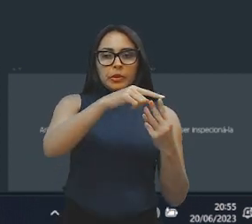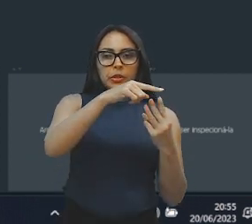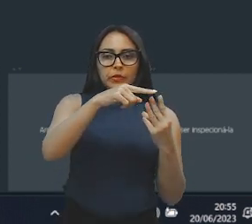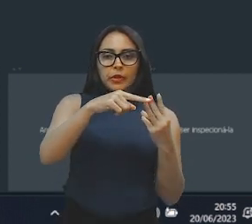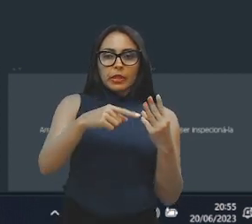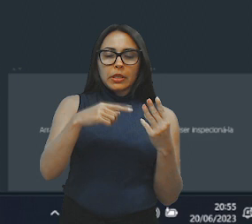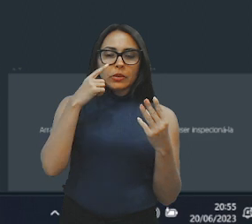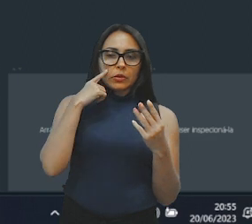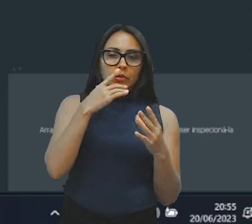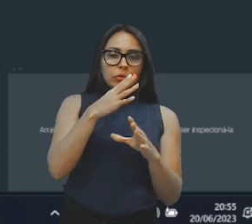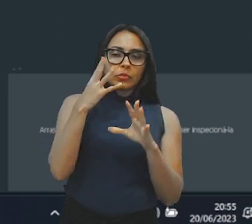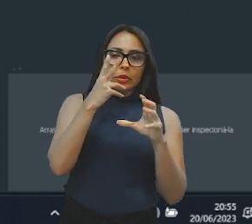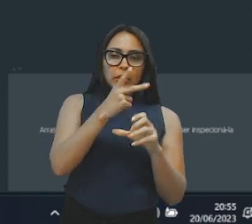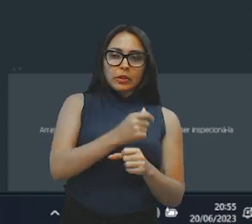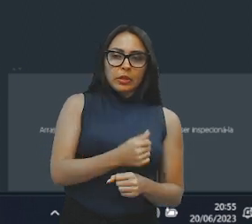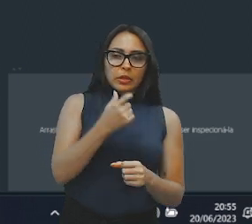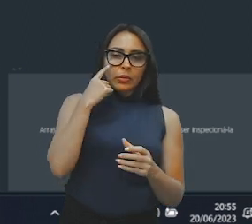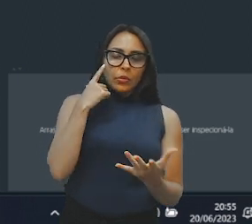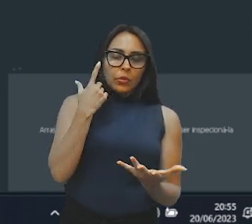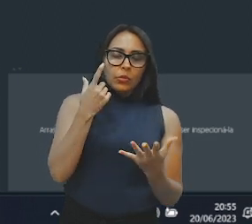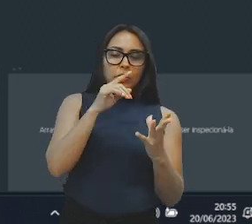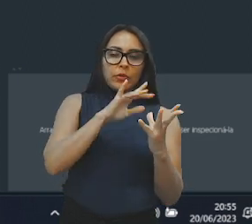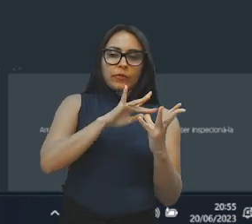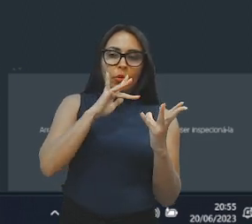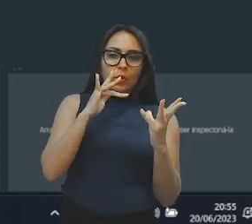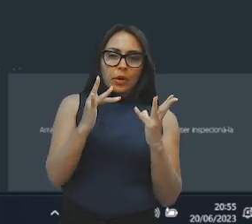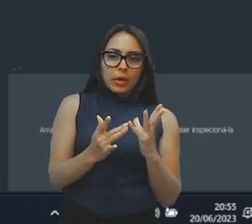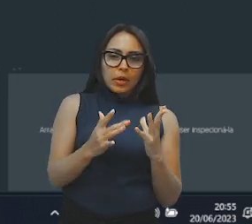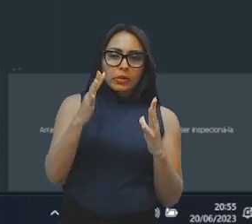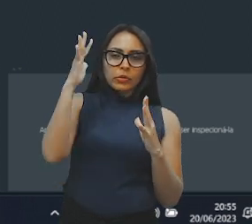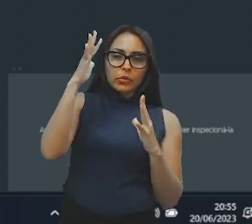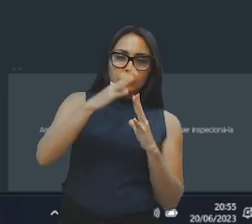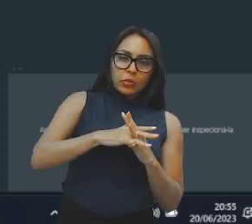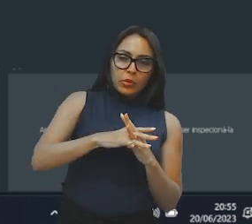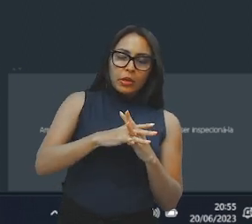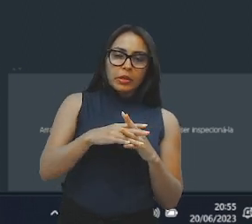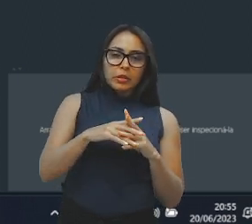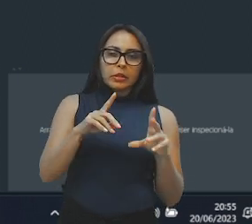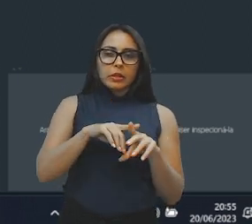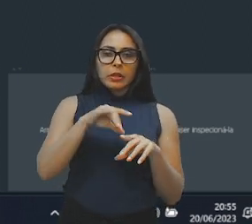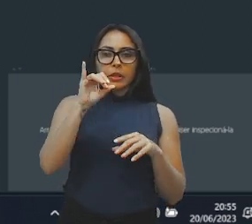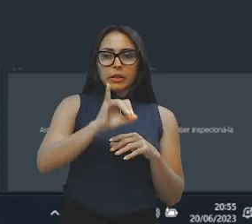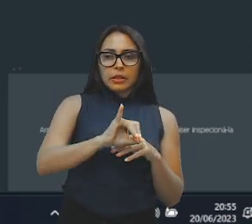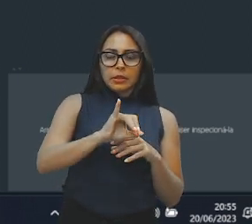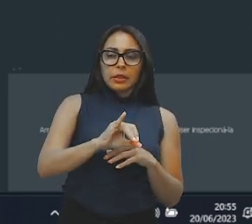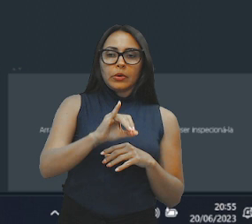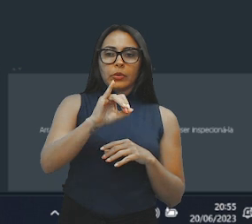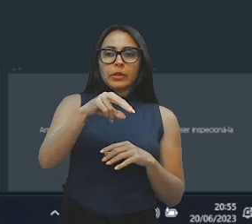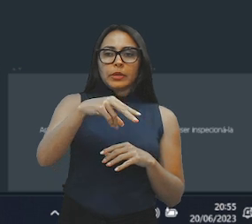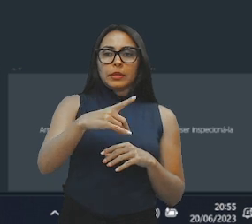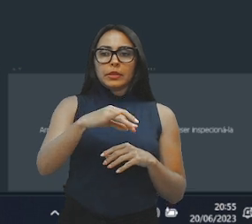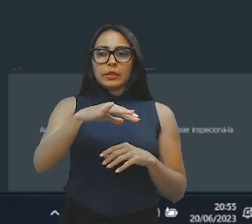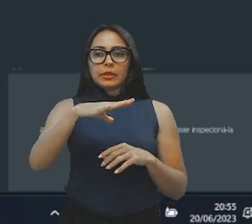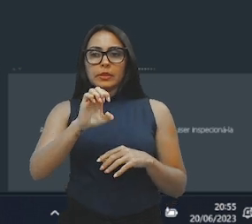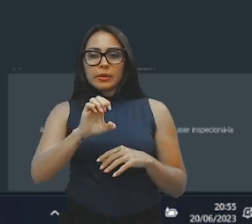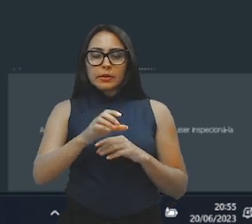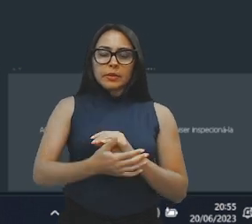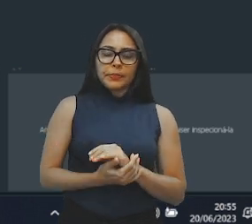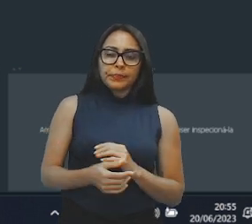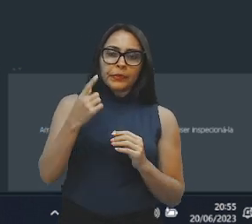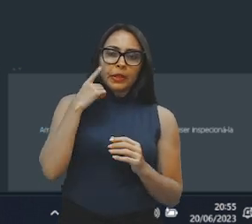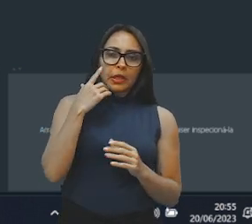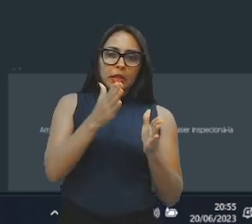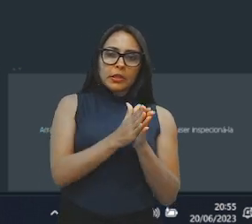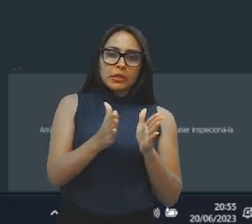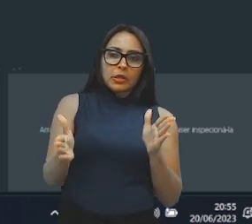de vogais, um contador de consoantes e I, que é um índice. Iniciamos o contador de vogais com 0, o contador